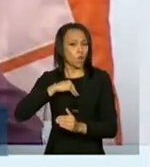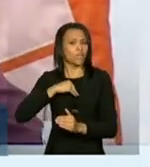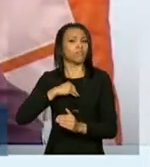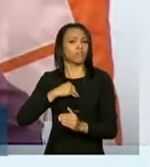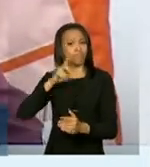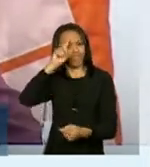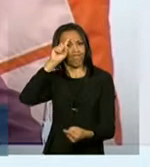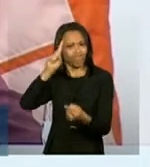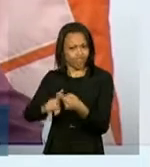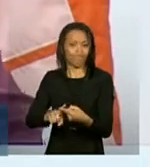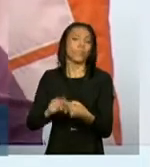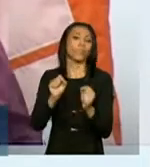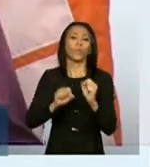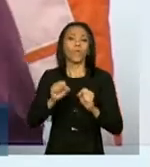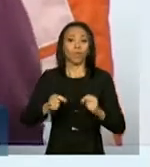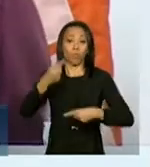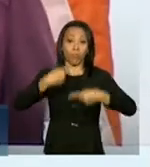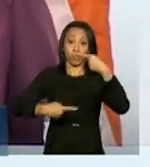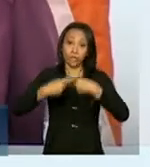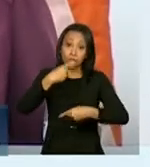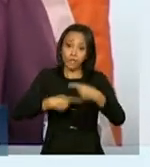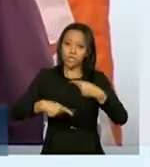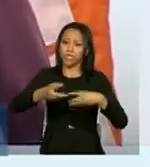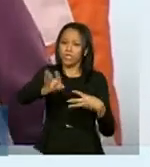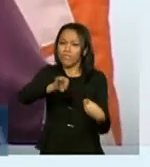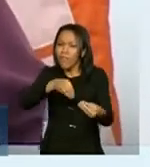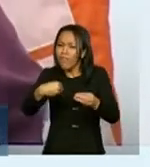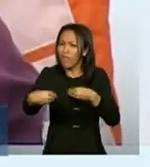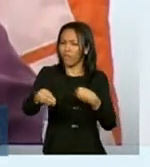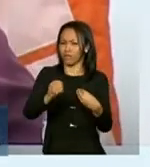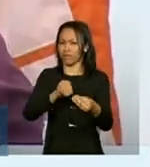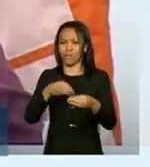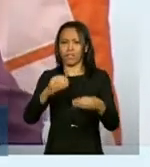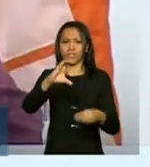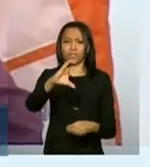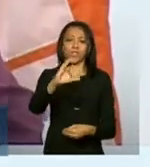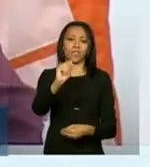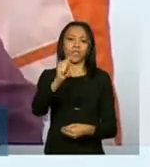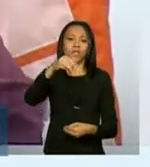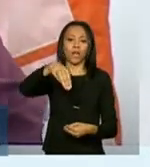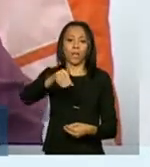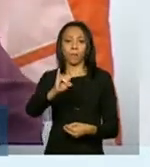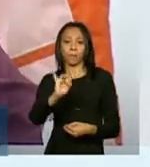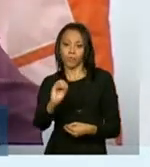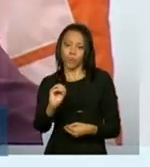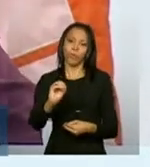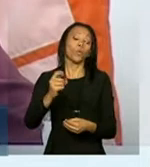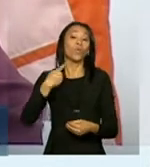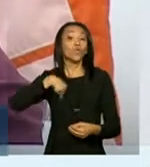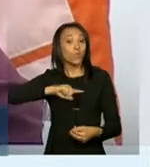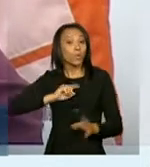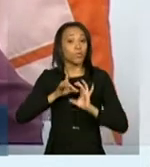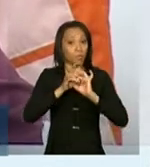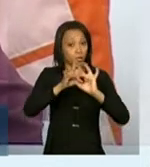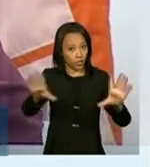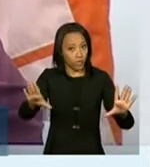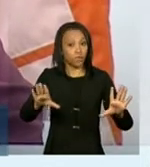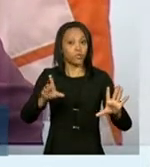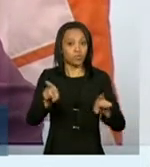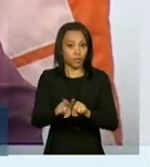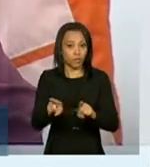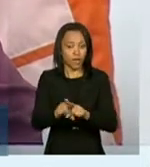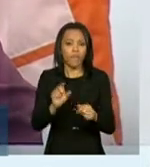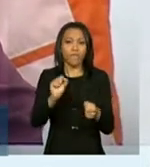uma política de flexibilidade cambial, o que tem nos permitido também